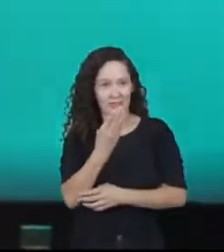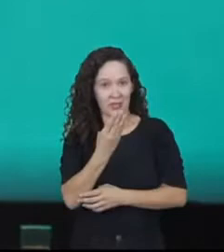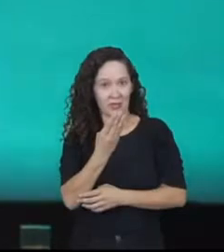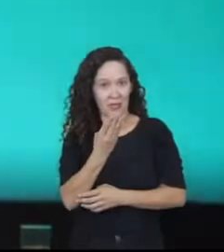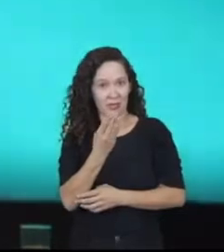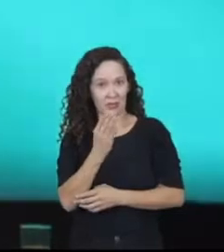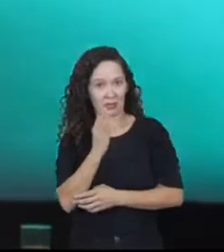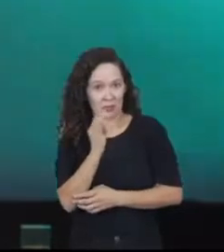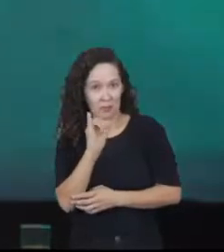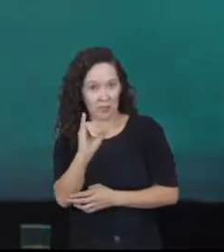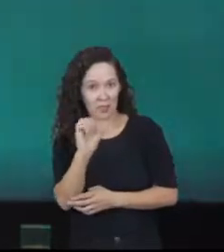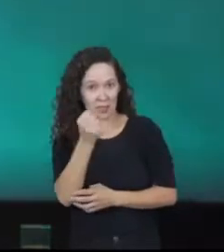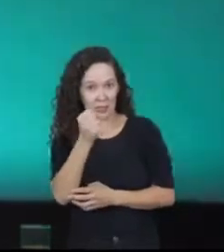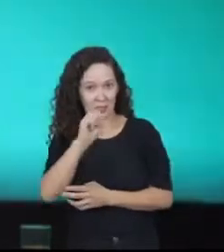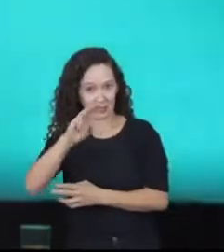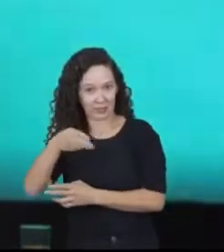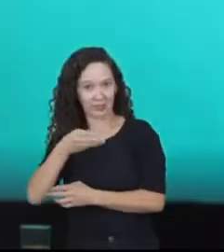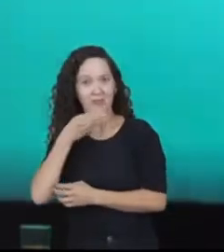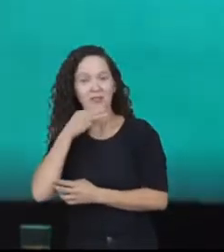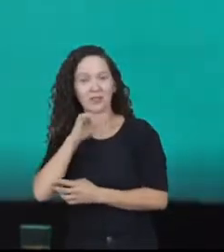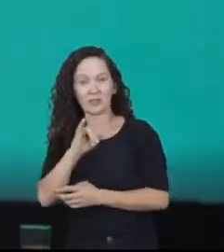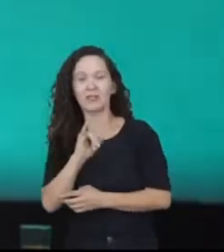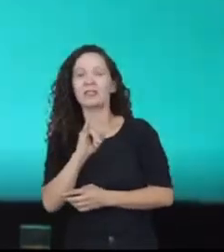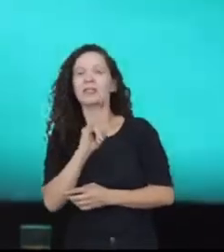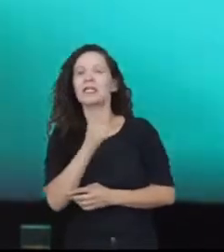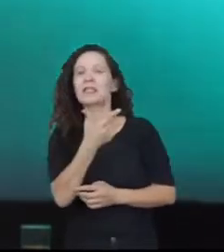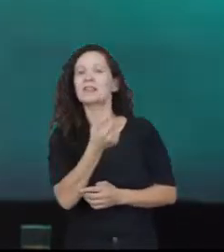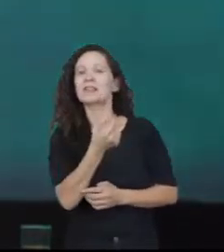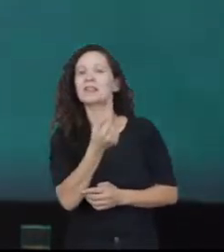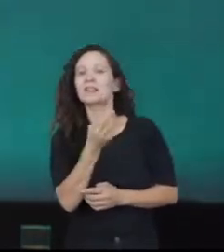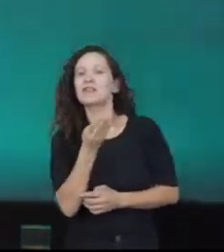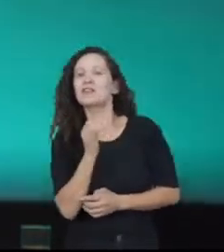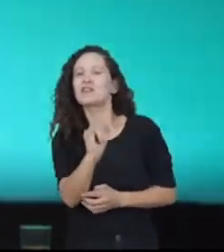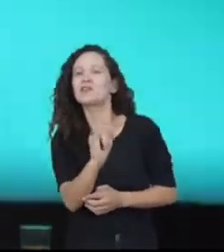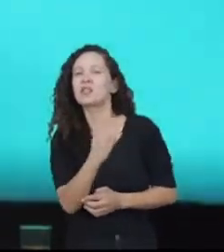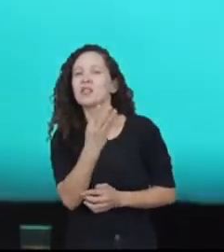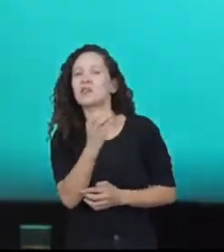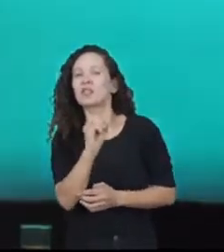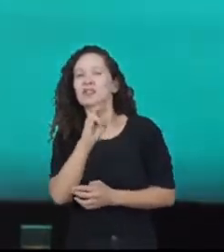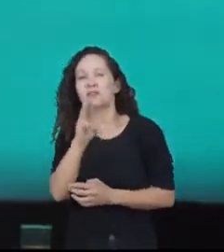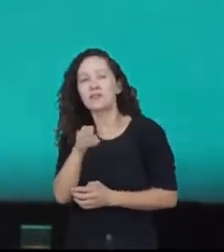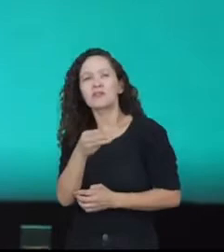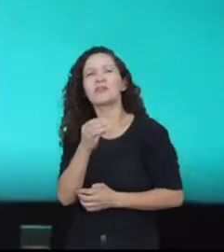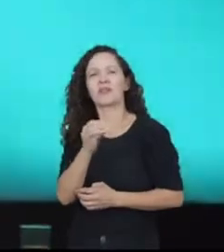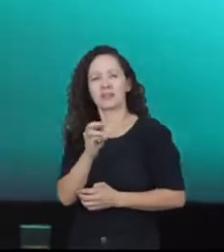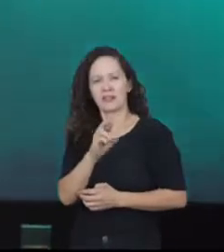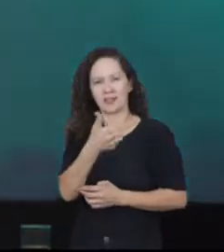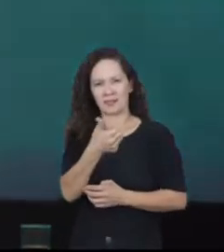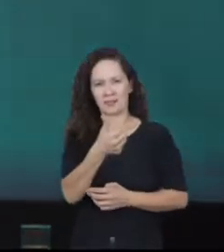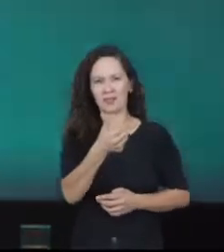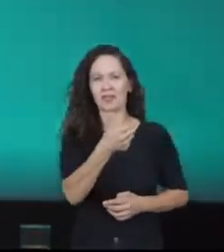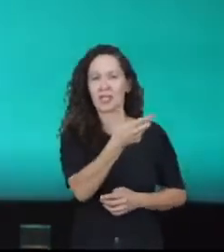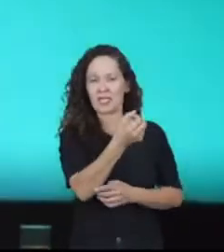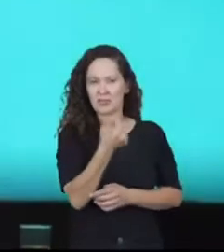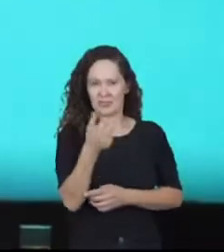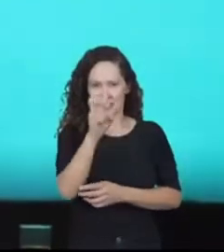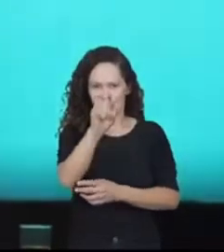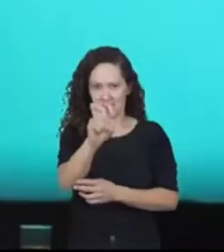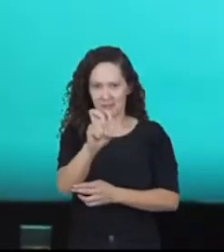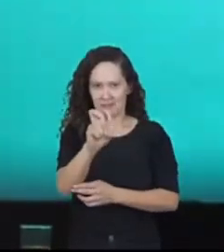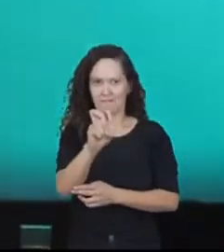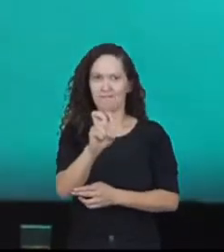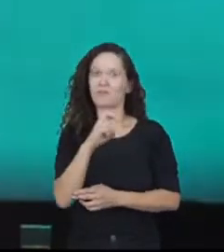2003 para 120 bilhões e 400 milhões em 2015.